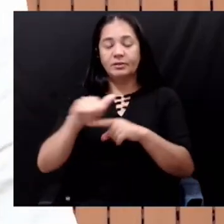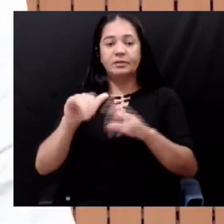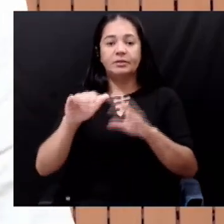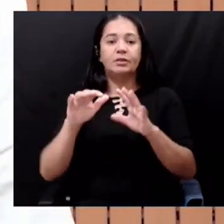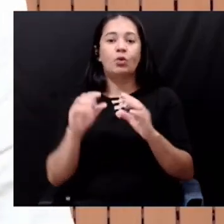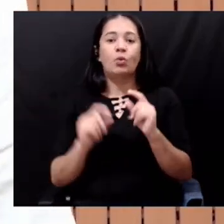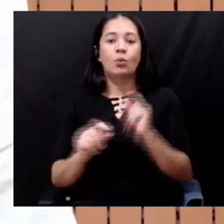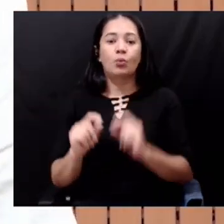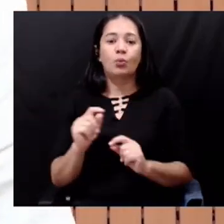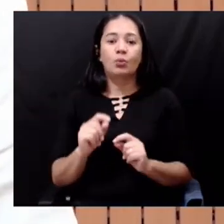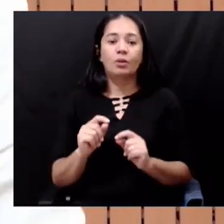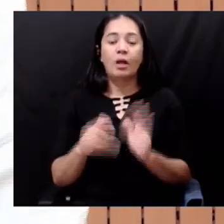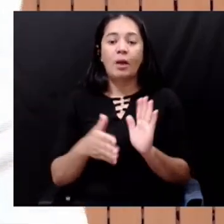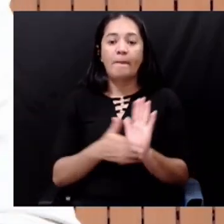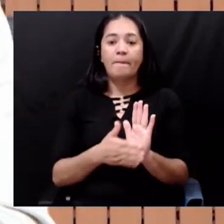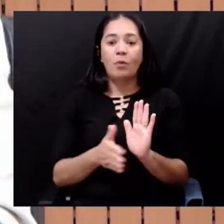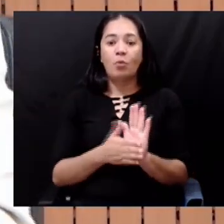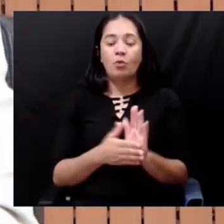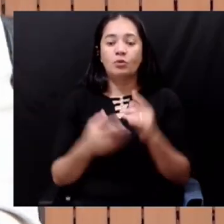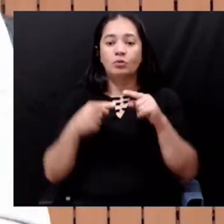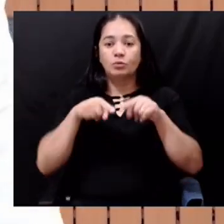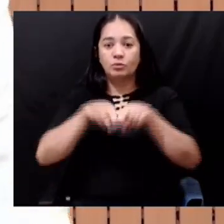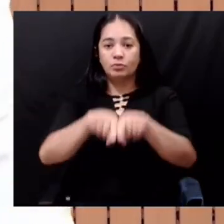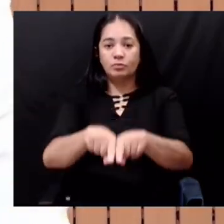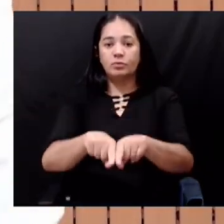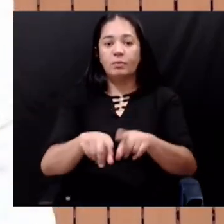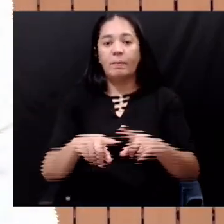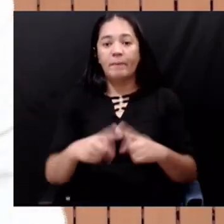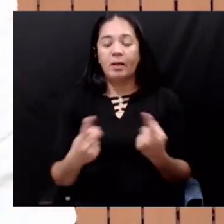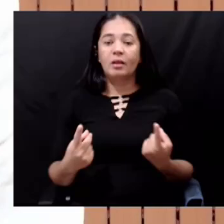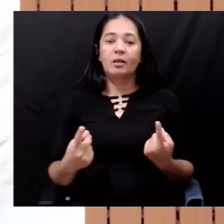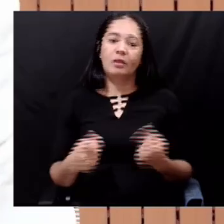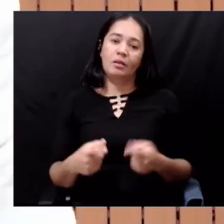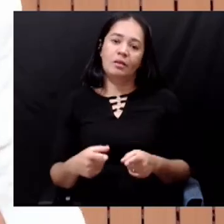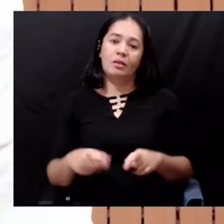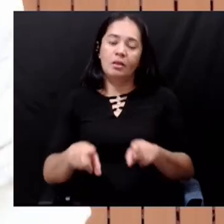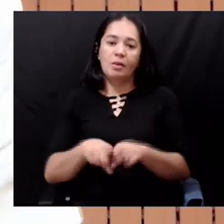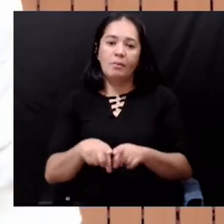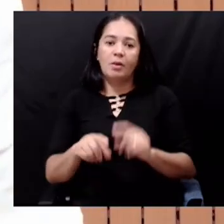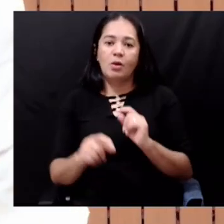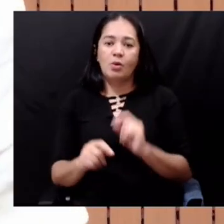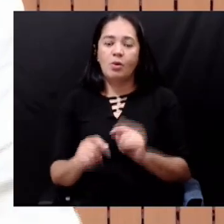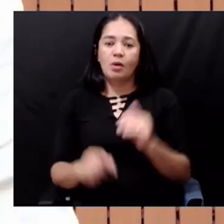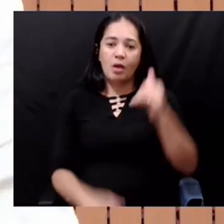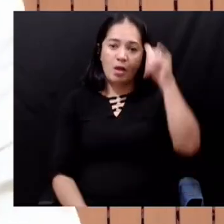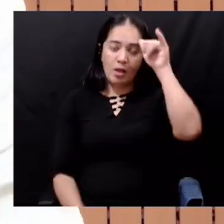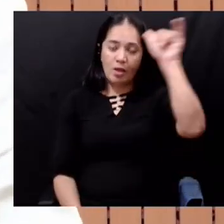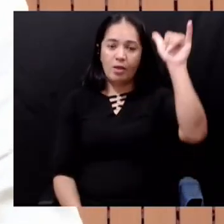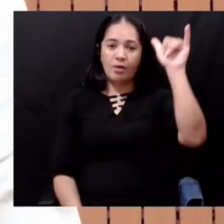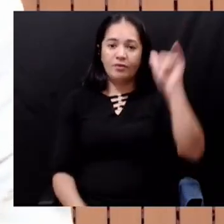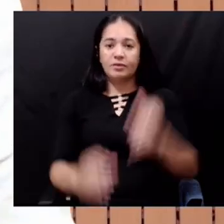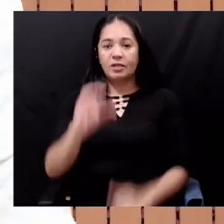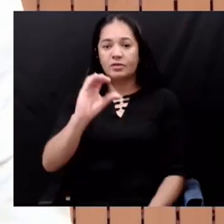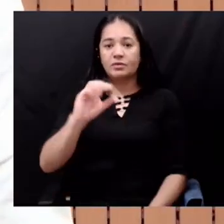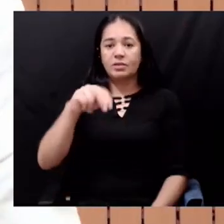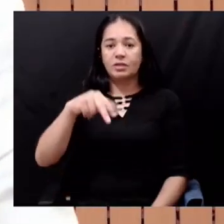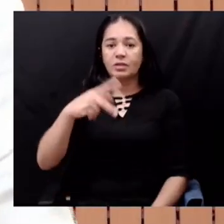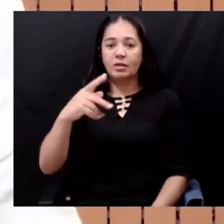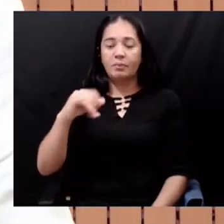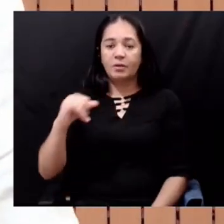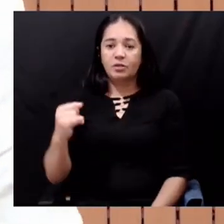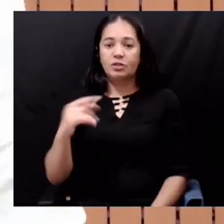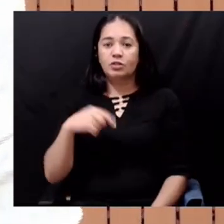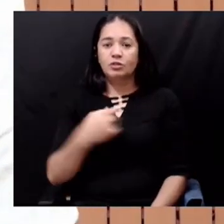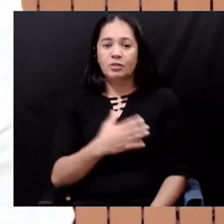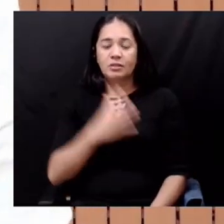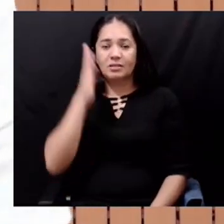a parceria, mas também não colocar os CNPJs, que a gente sabe que é muito duro construir, né, no